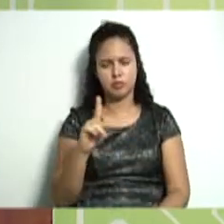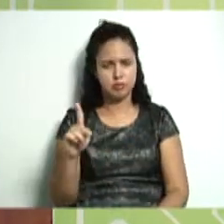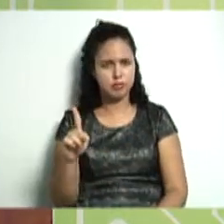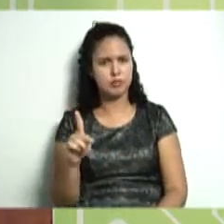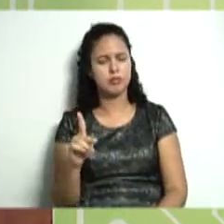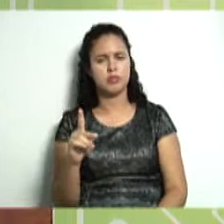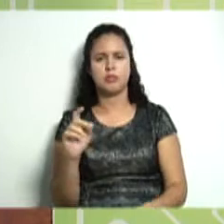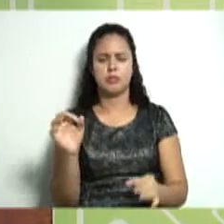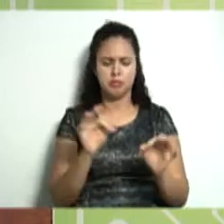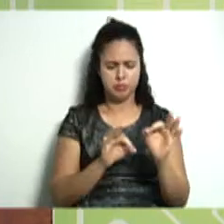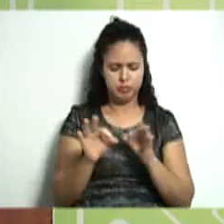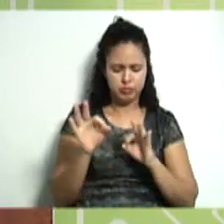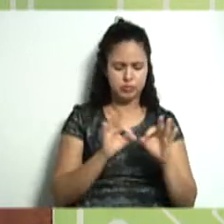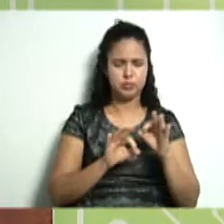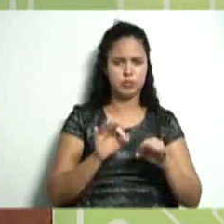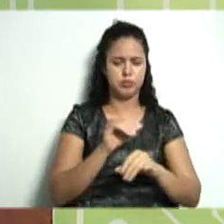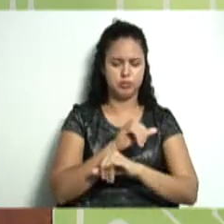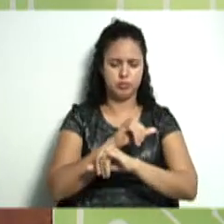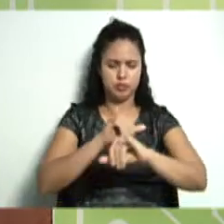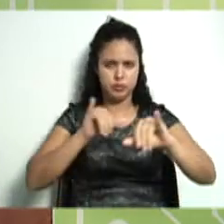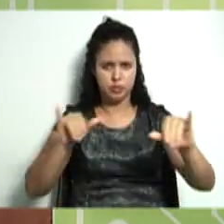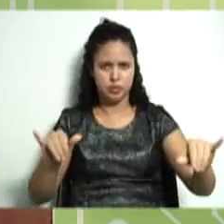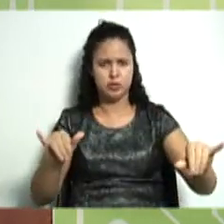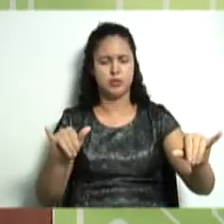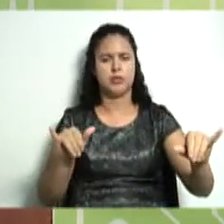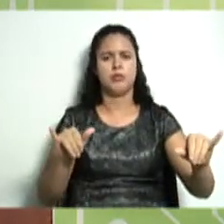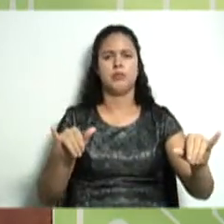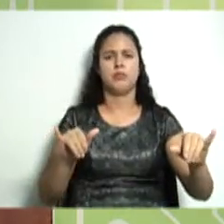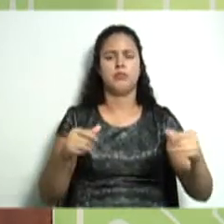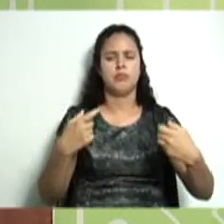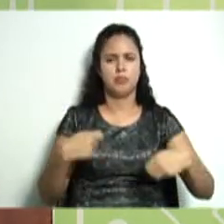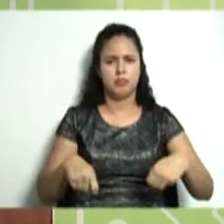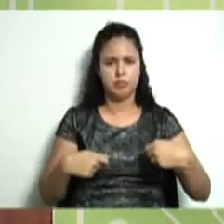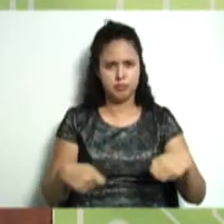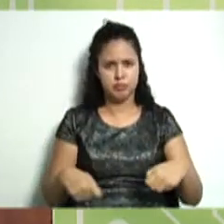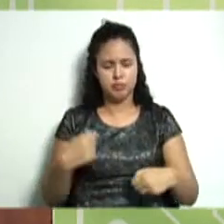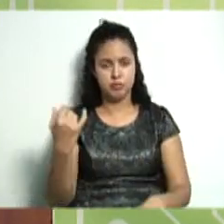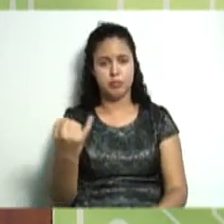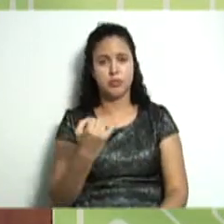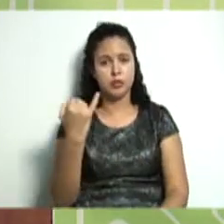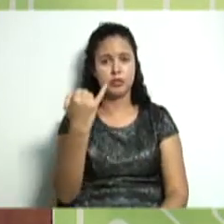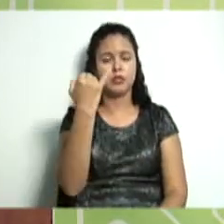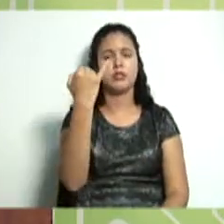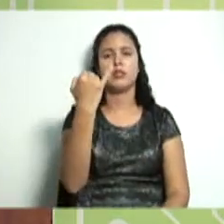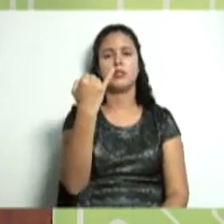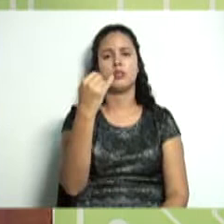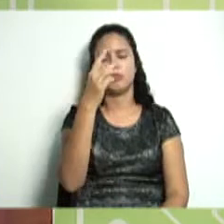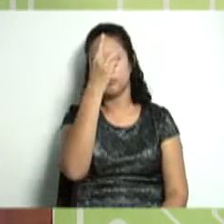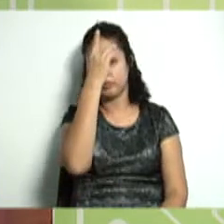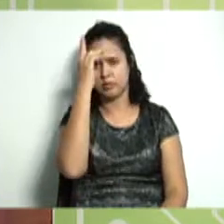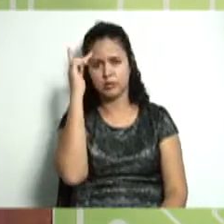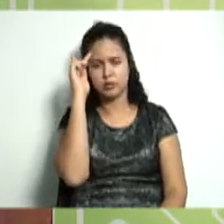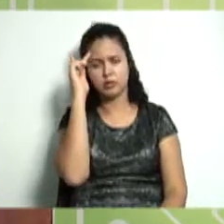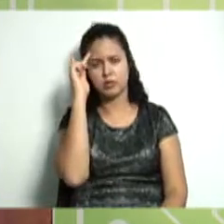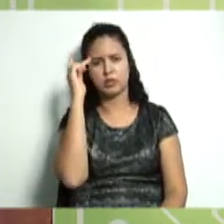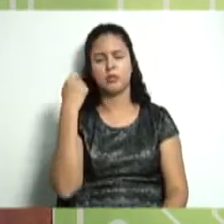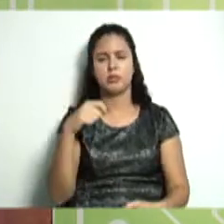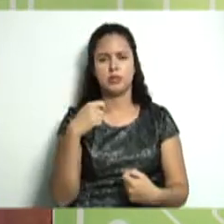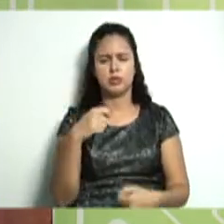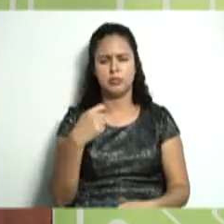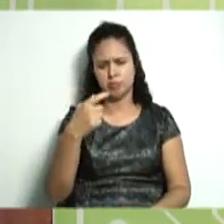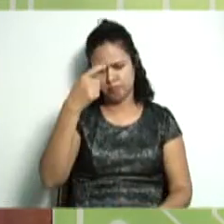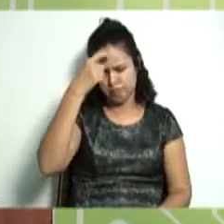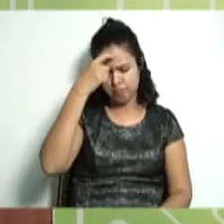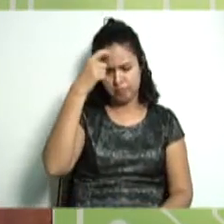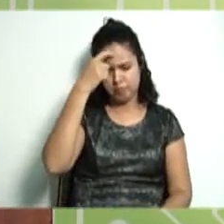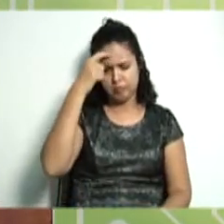Mas organizar esse repasse de informações. Importantíssimo, as pessoas devem estar conscientes do